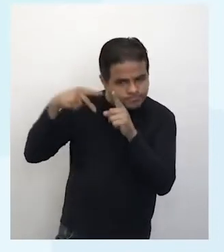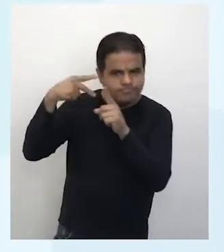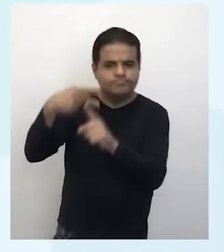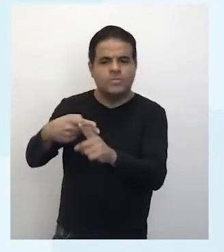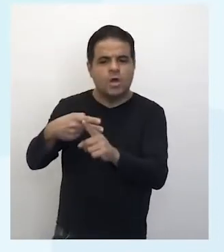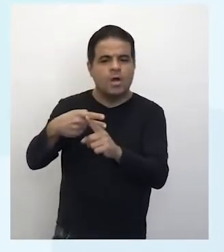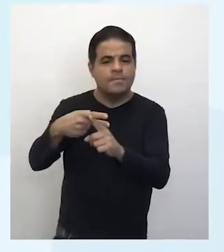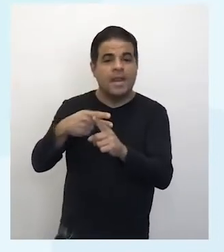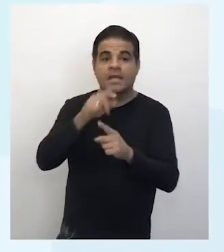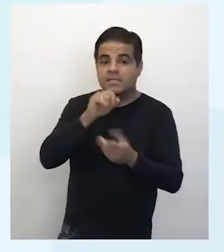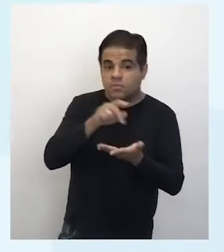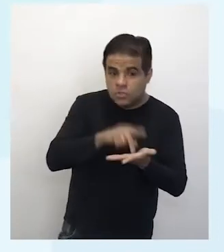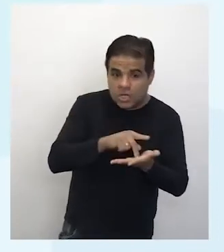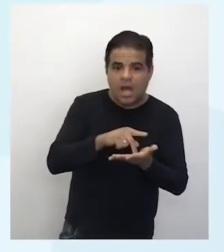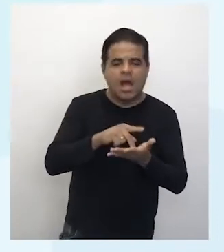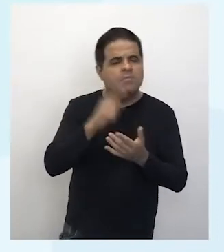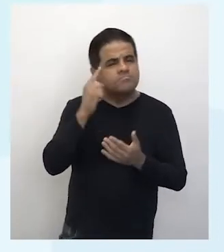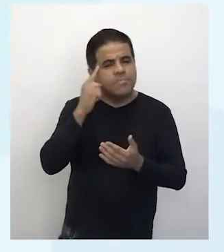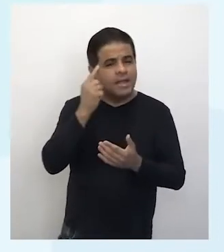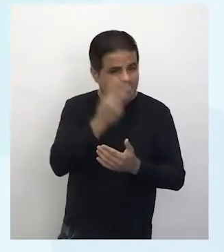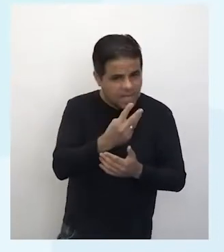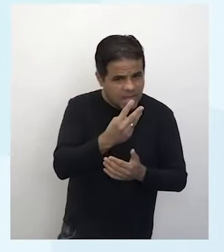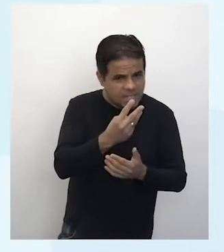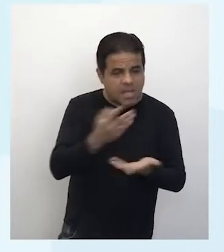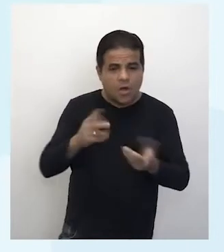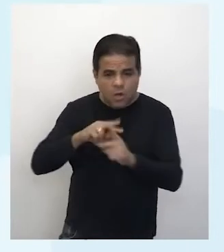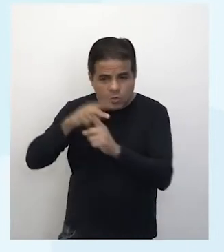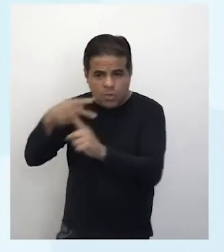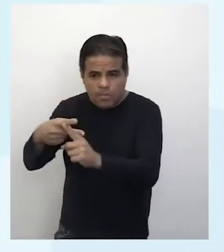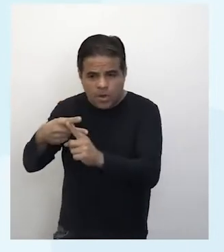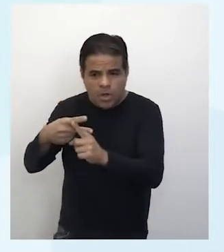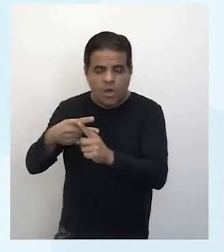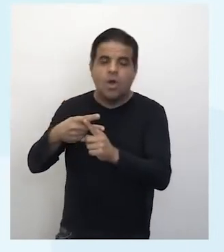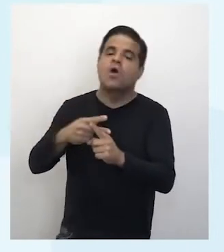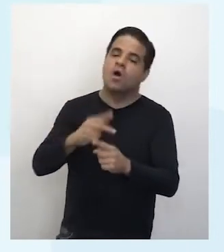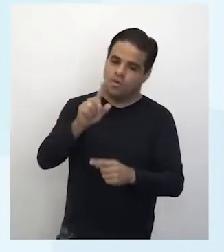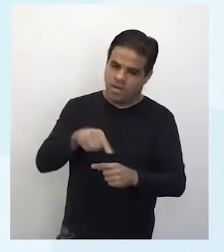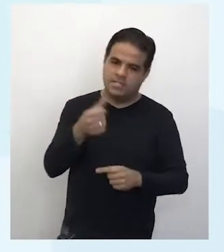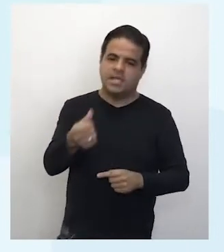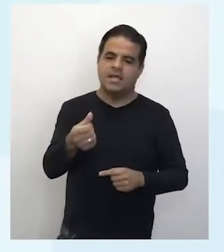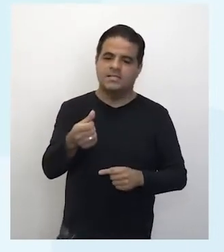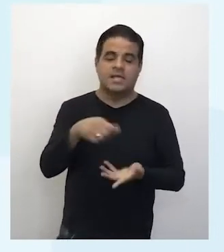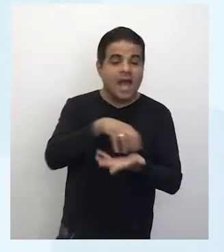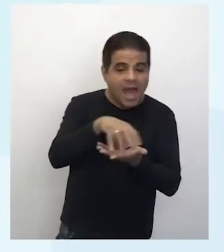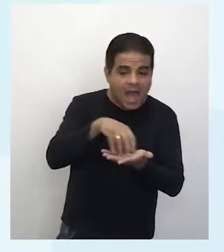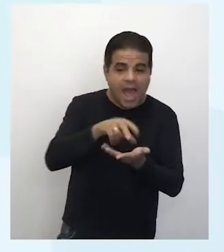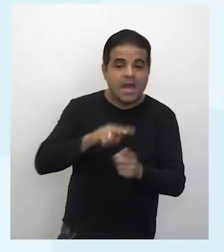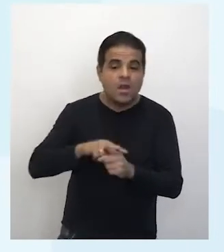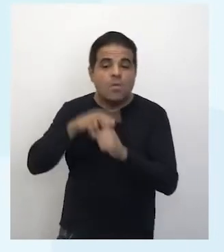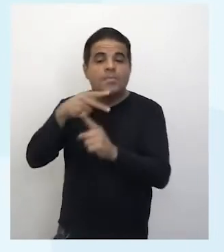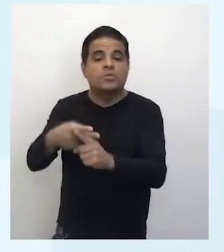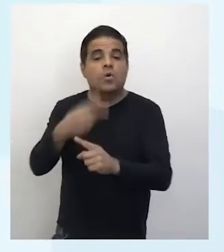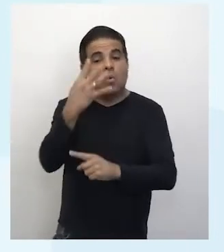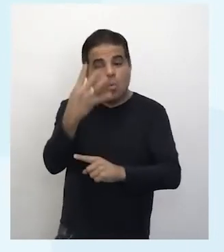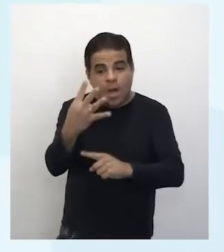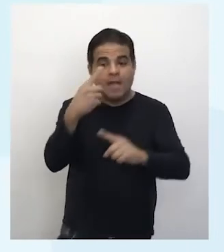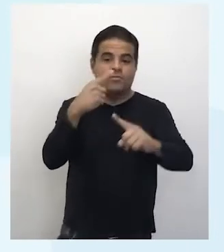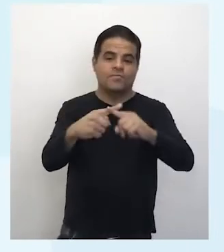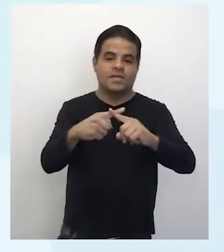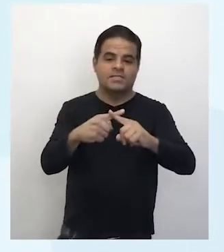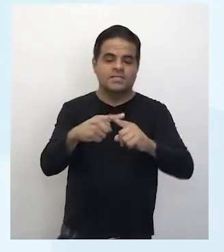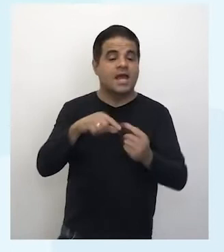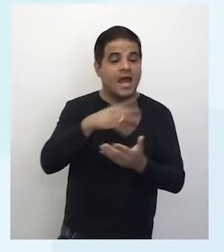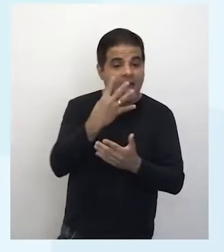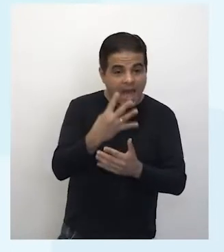se o perímetro original era três quando eu dobrei ele passou para 6 horas e a área aumentou quatro vezes